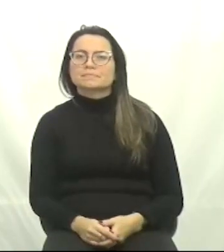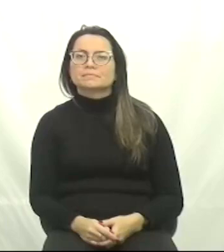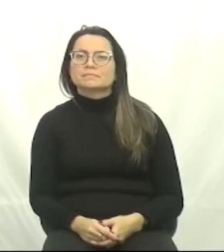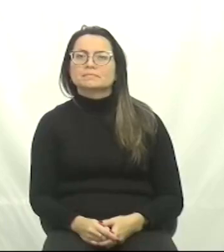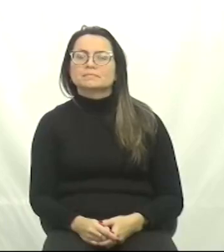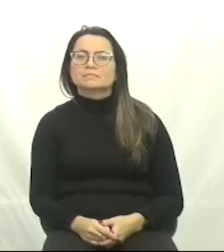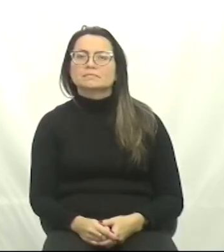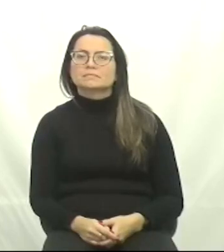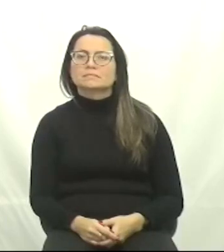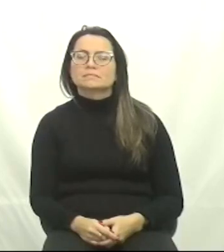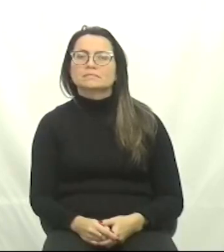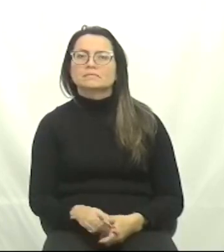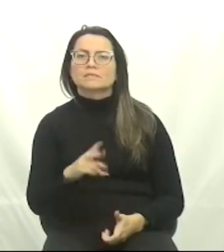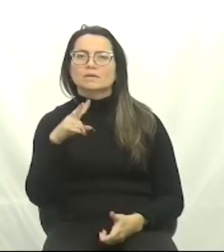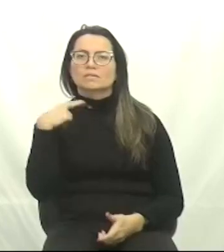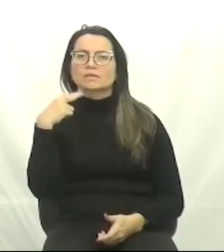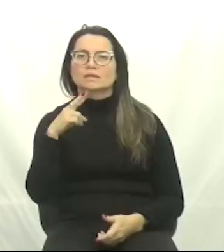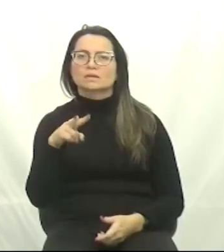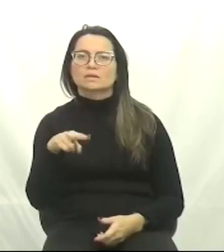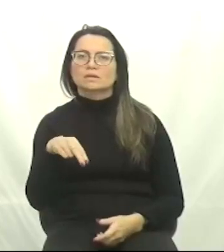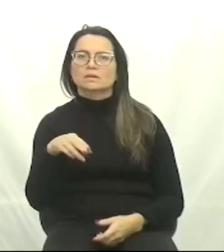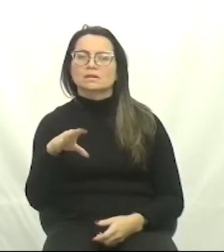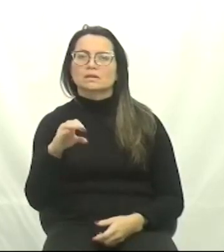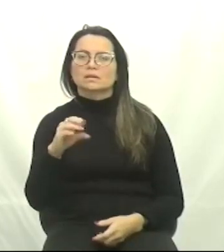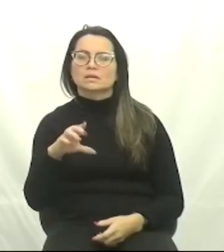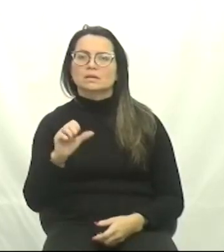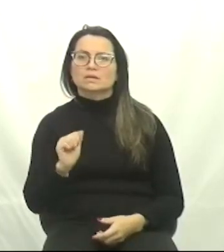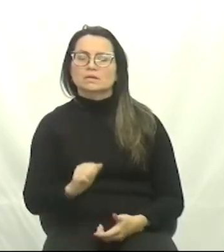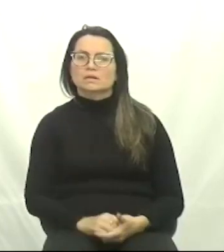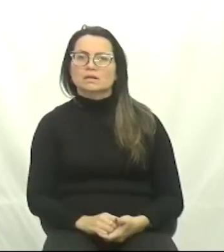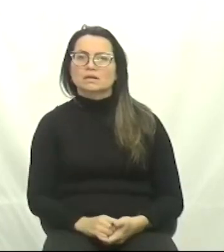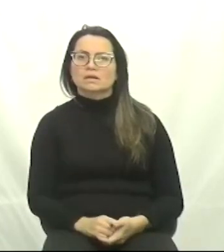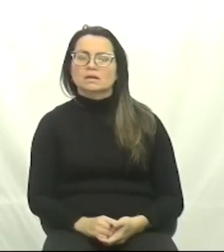discussão. Com a palavra, o vereador Nicola Martins.